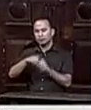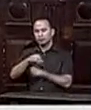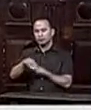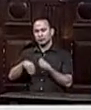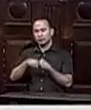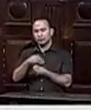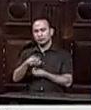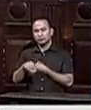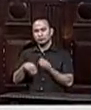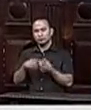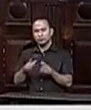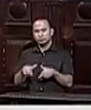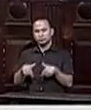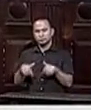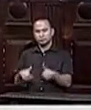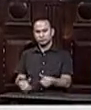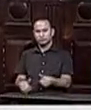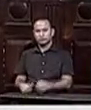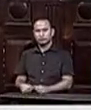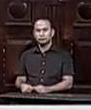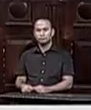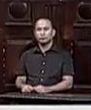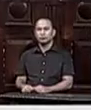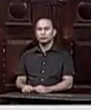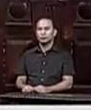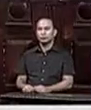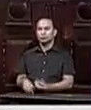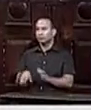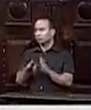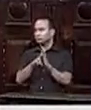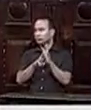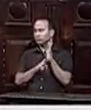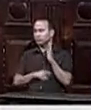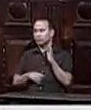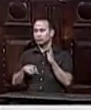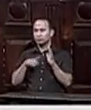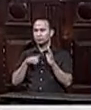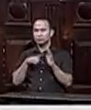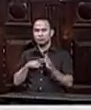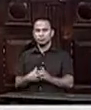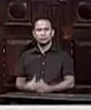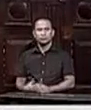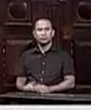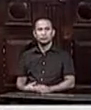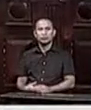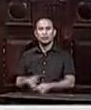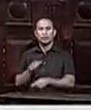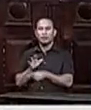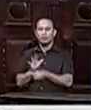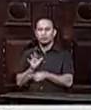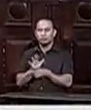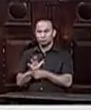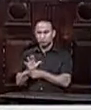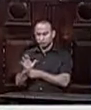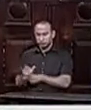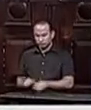a aplicação dos recursos destinados ao socorro da